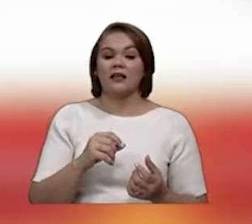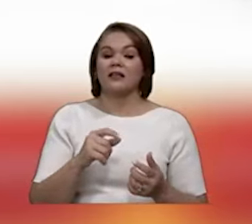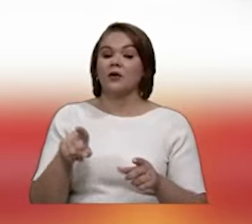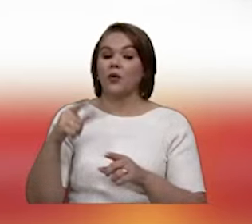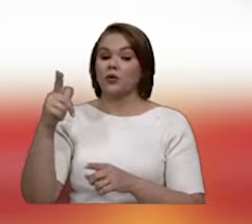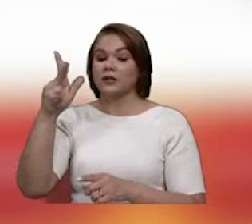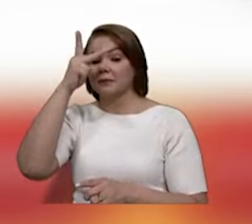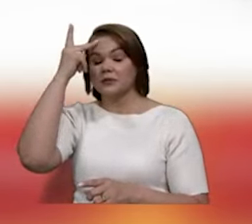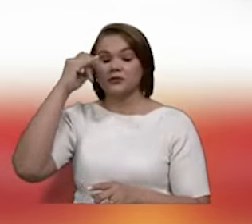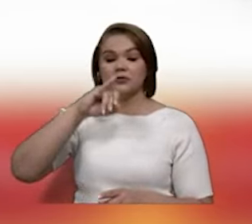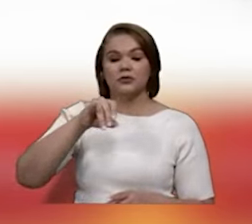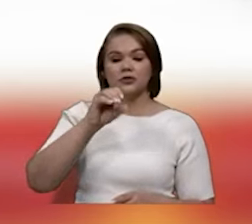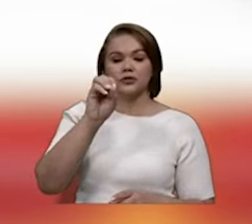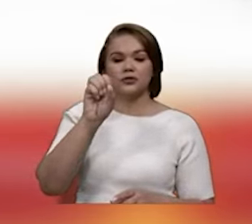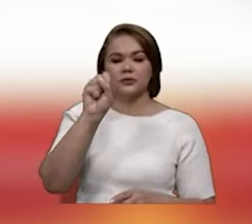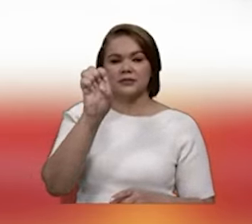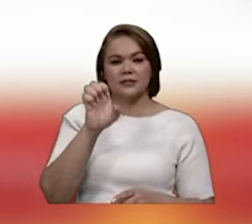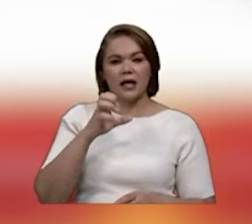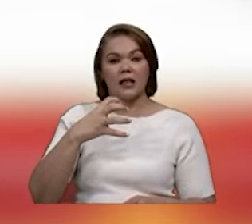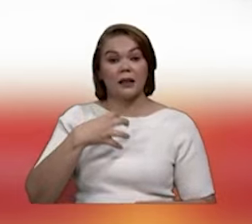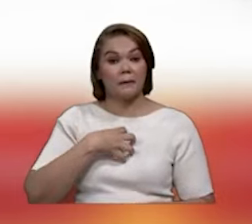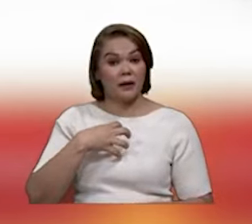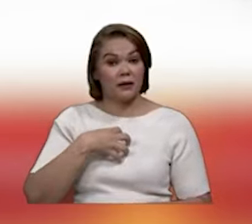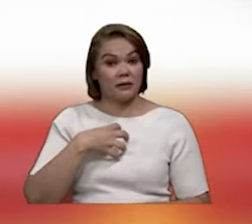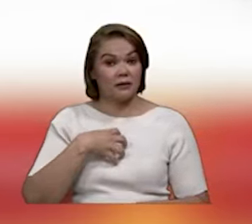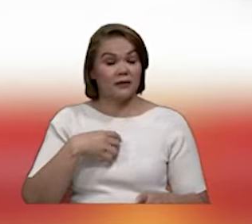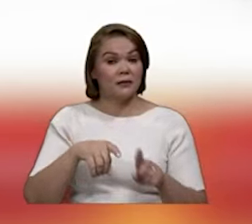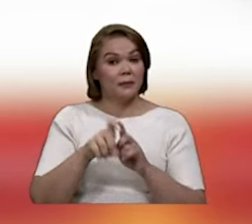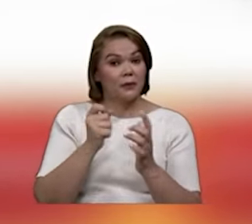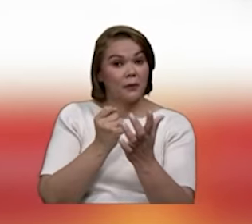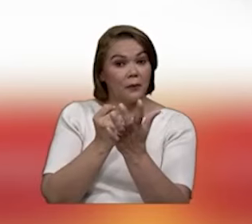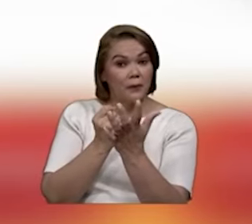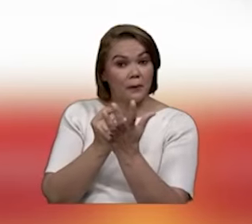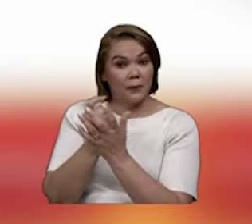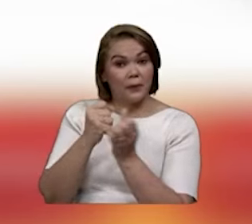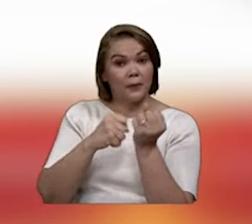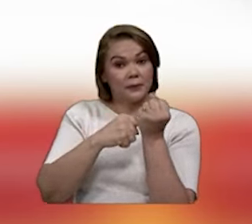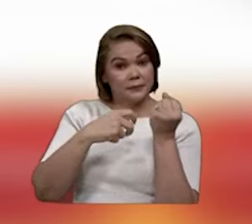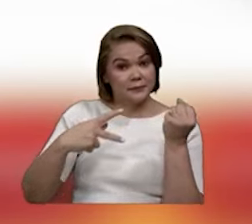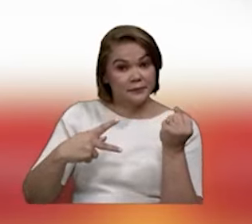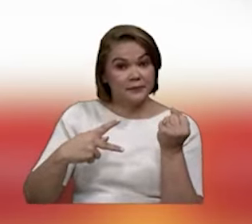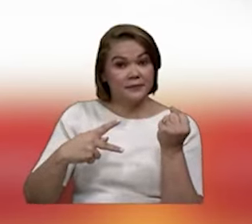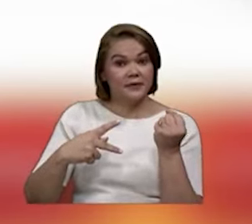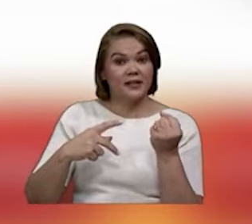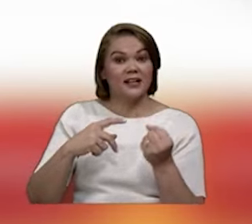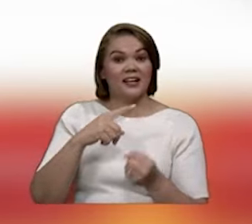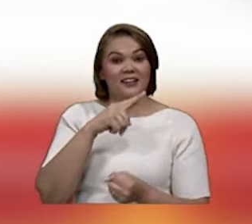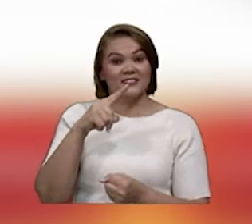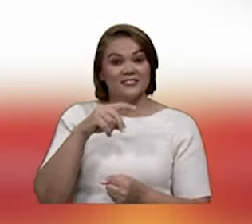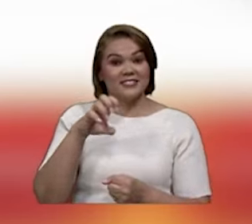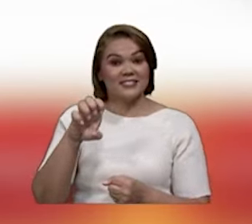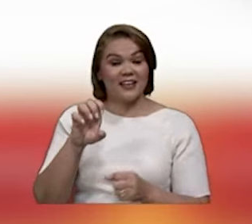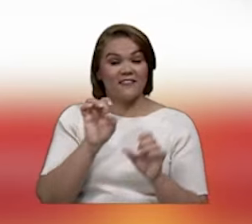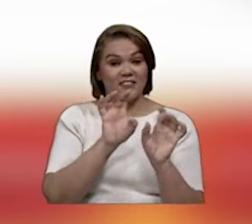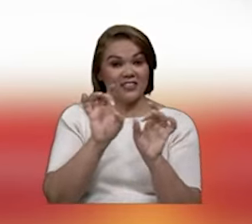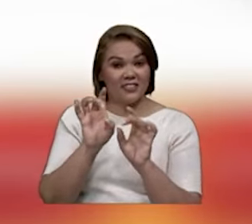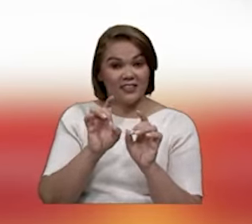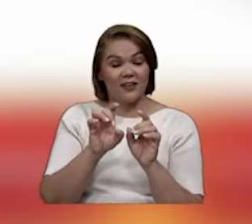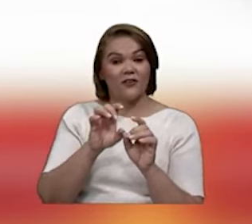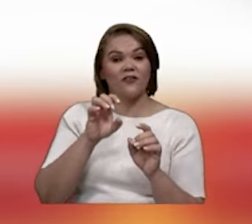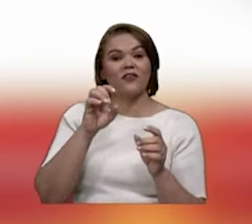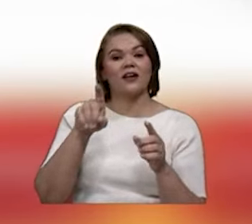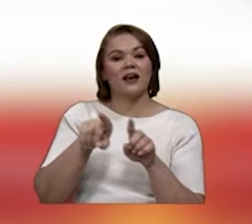de Heliópolis, na Bahia. Garantiu o seu Caju Cap na barraca do Zé de Valente e faz parte da